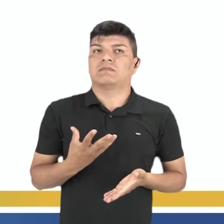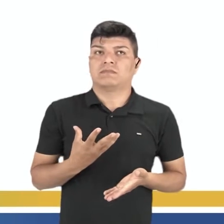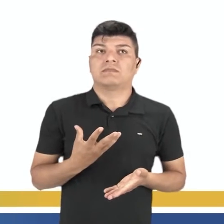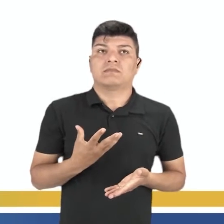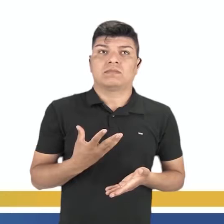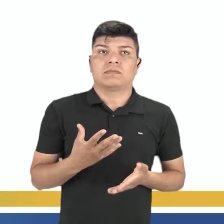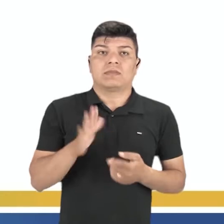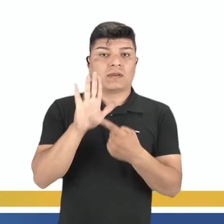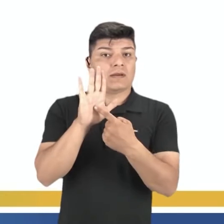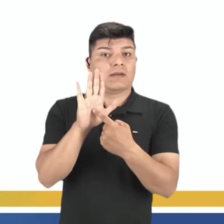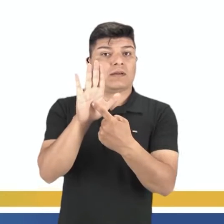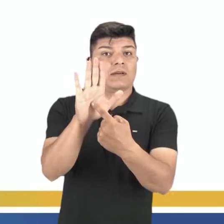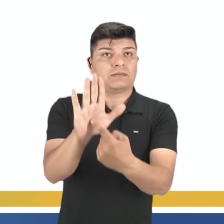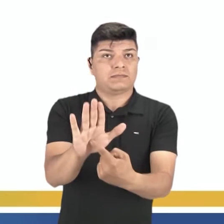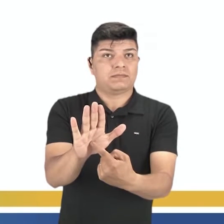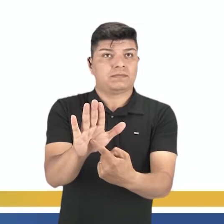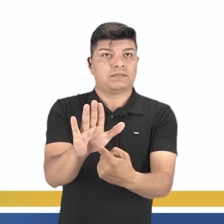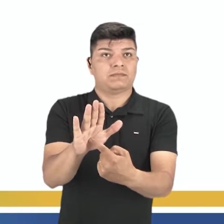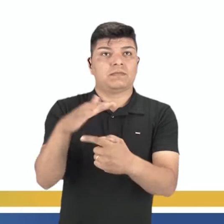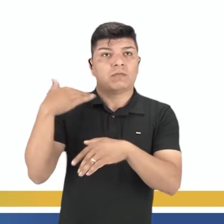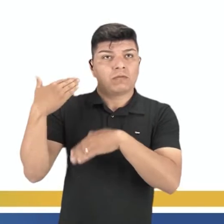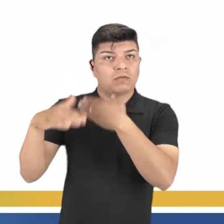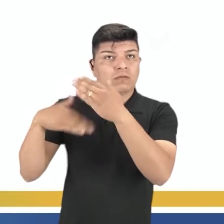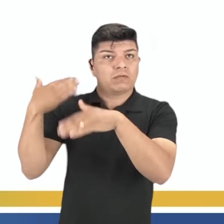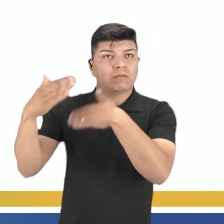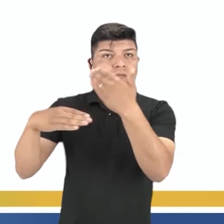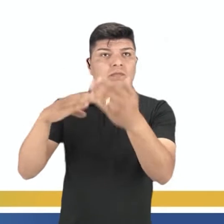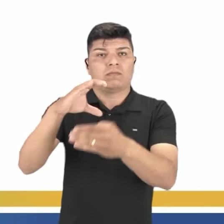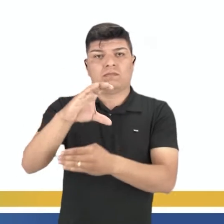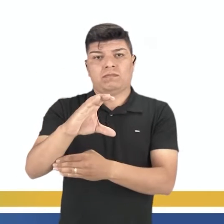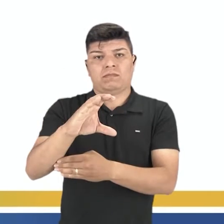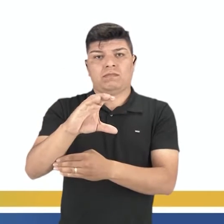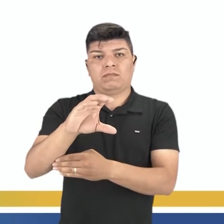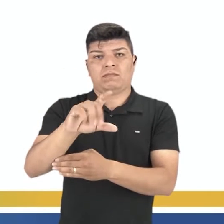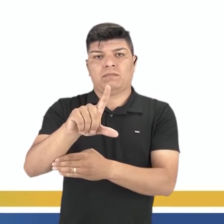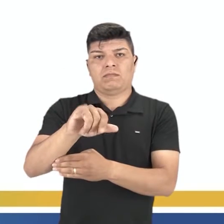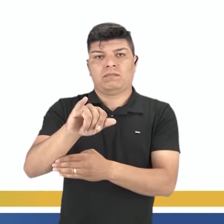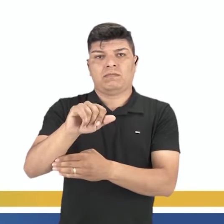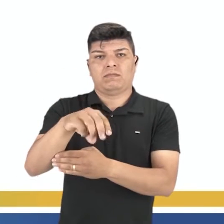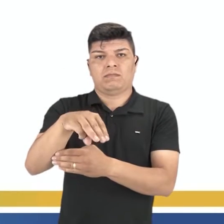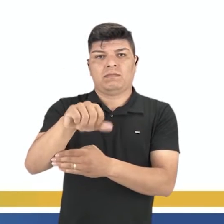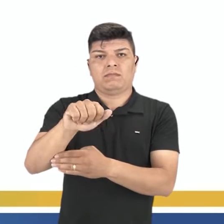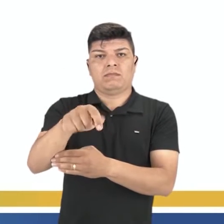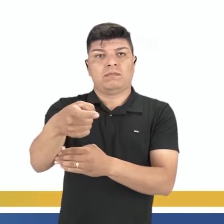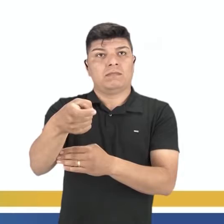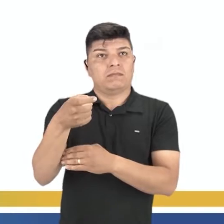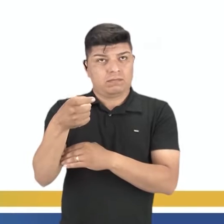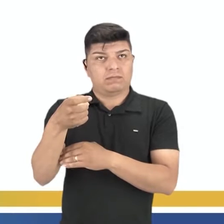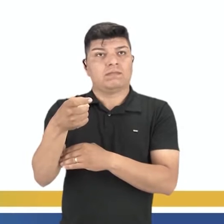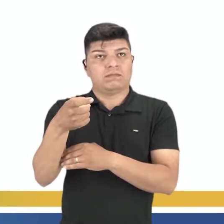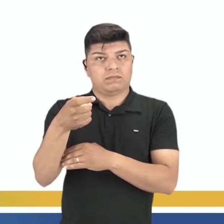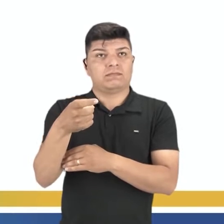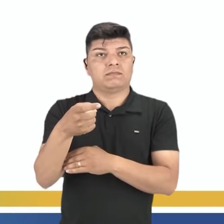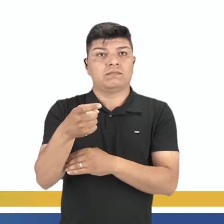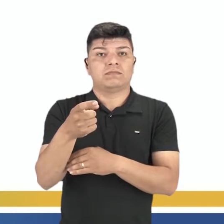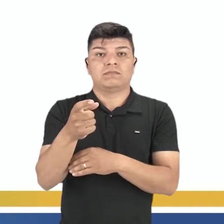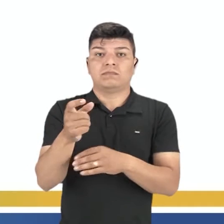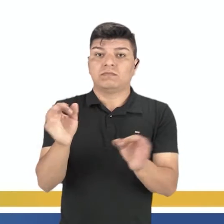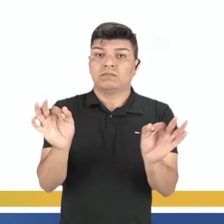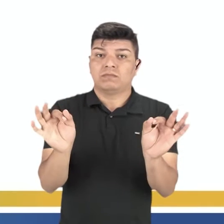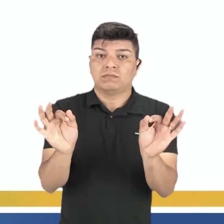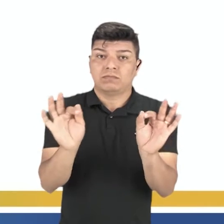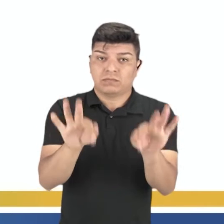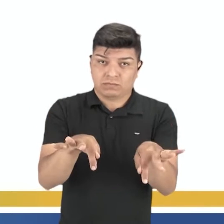que é a apresentação, o desenvolvimento, o clímax da história, o momento mais esperado, e o